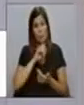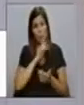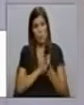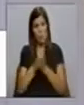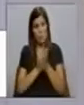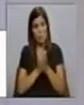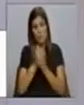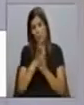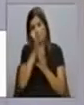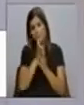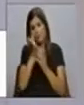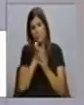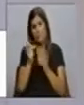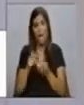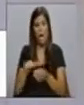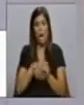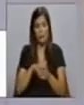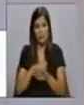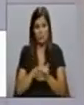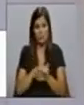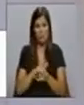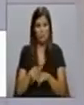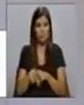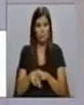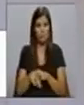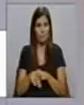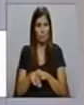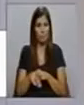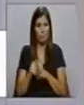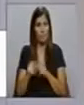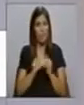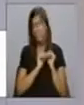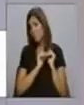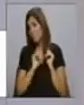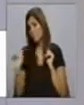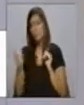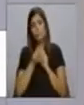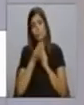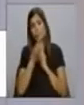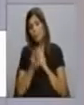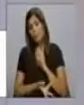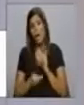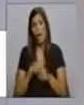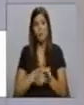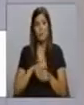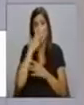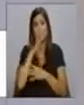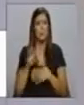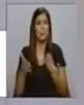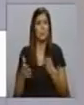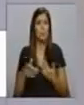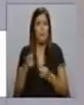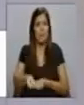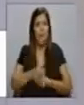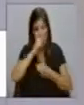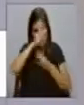muitas outras áreas, com uma aplicação basicamente horizontal e transversal a várias áreas, como, por exemplo,